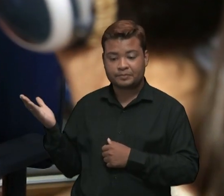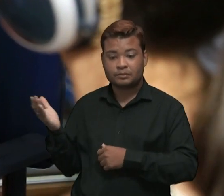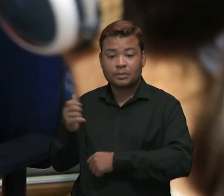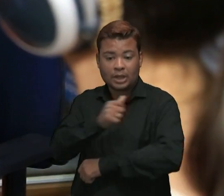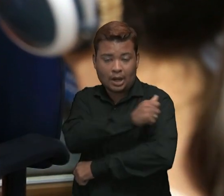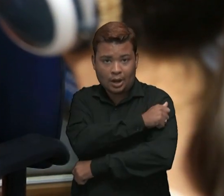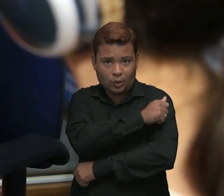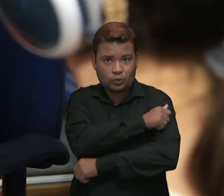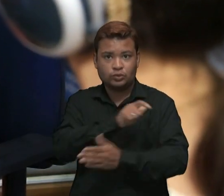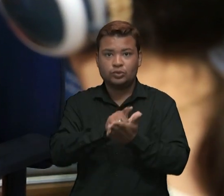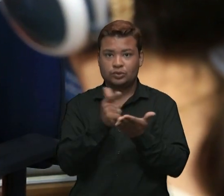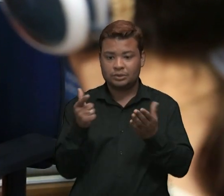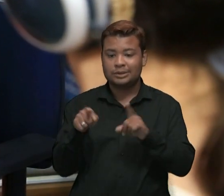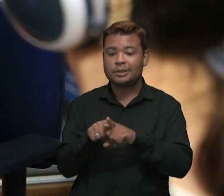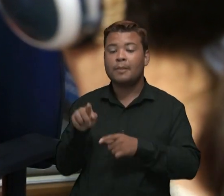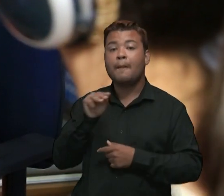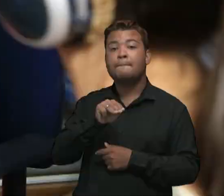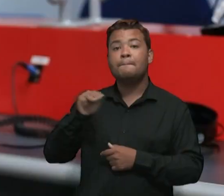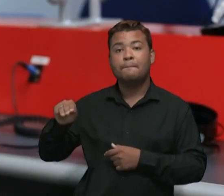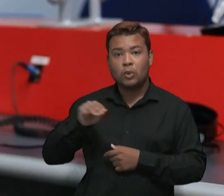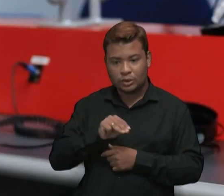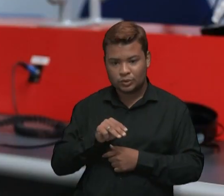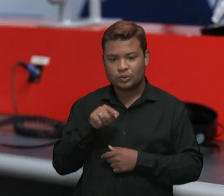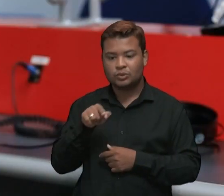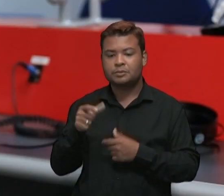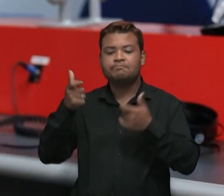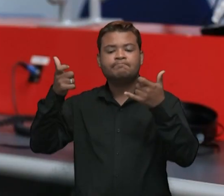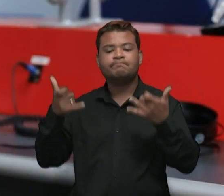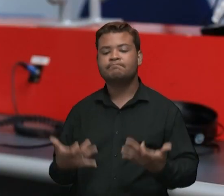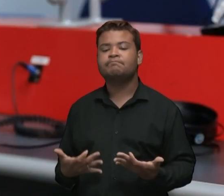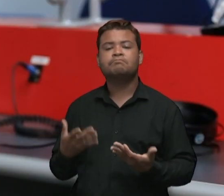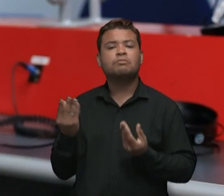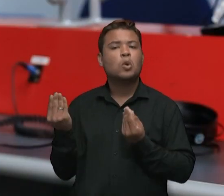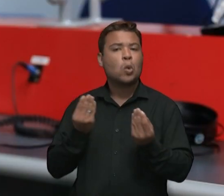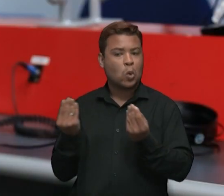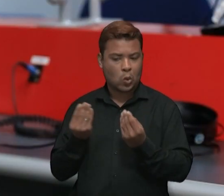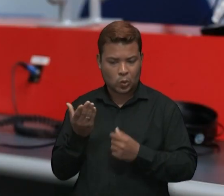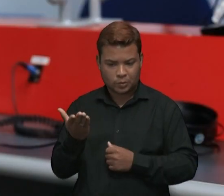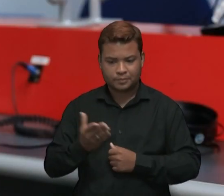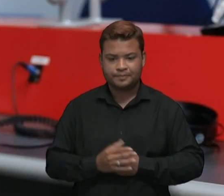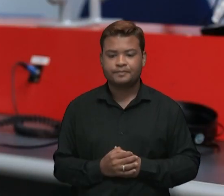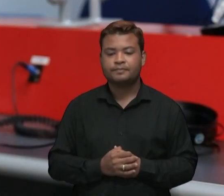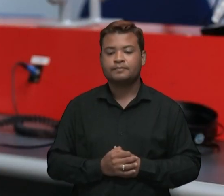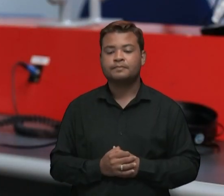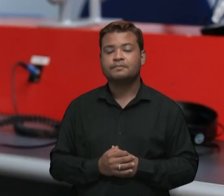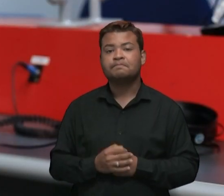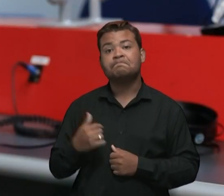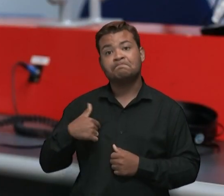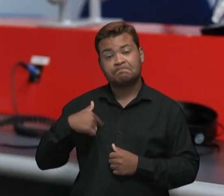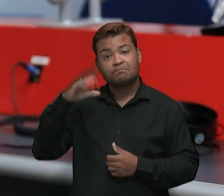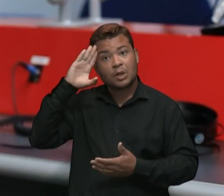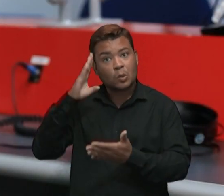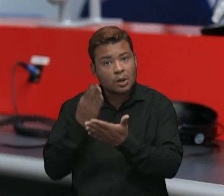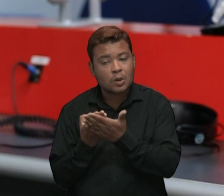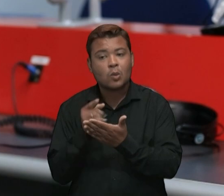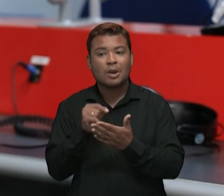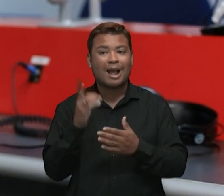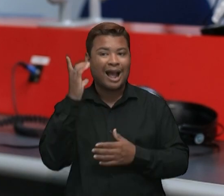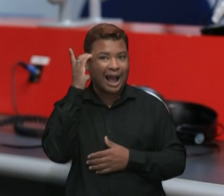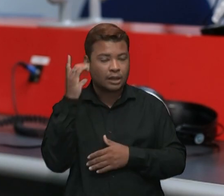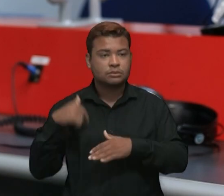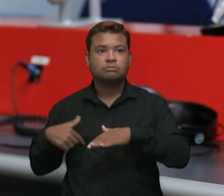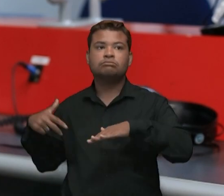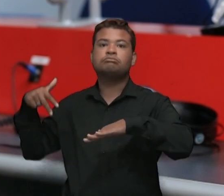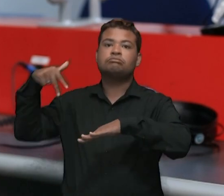e monitora dos laboratórios orientados, explica como é essa rotina. Eu acho que estar aqui na rádio, principalmente além de